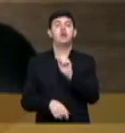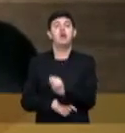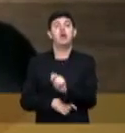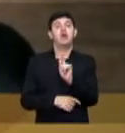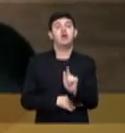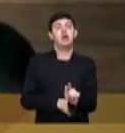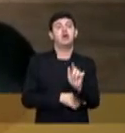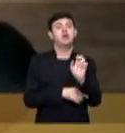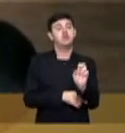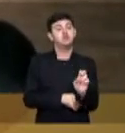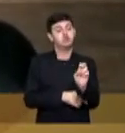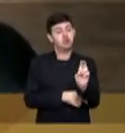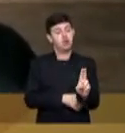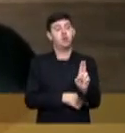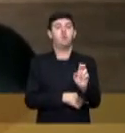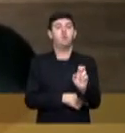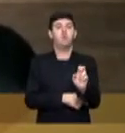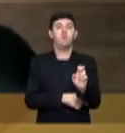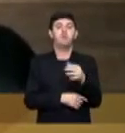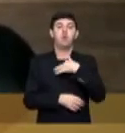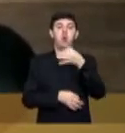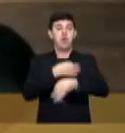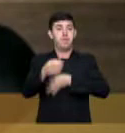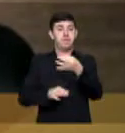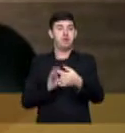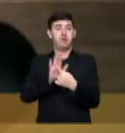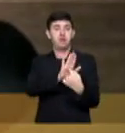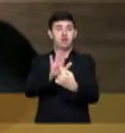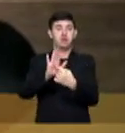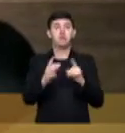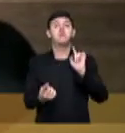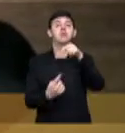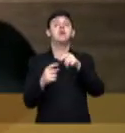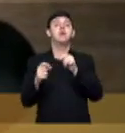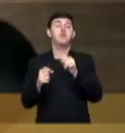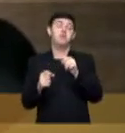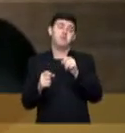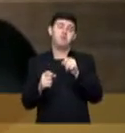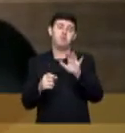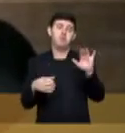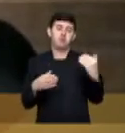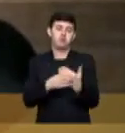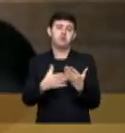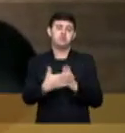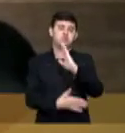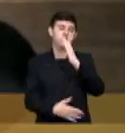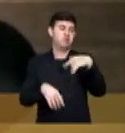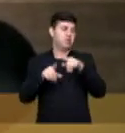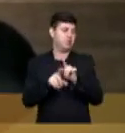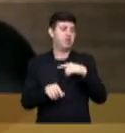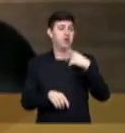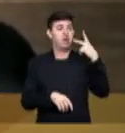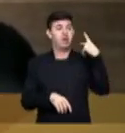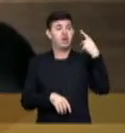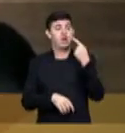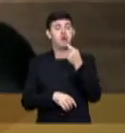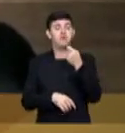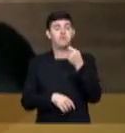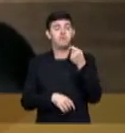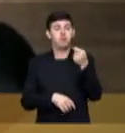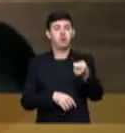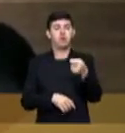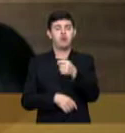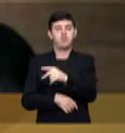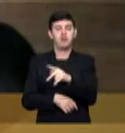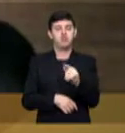manifestou-se pela procedência da ação, como também a Procuradoria-Geral da República veio